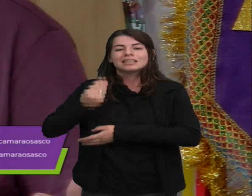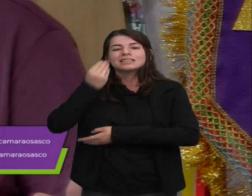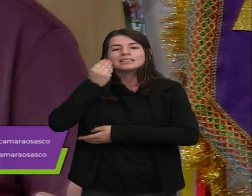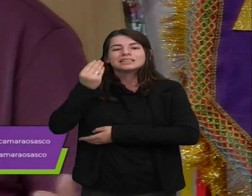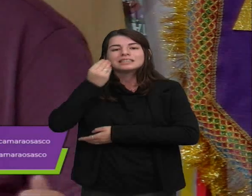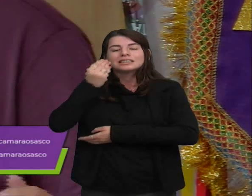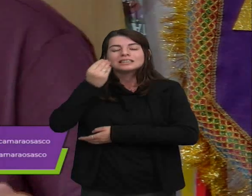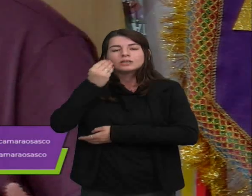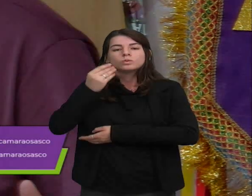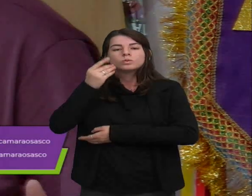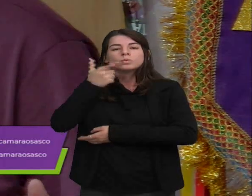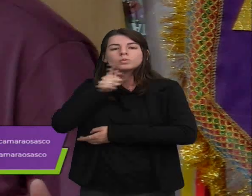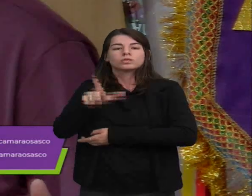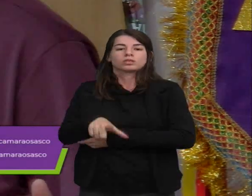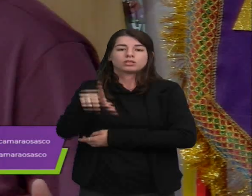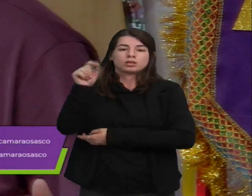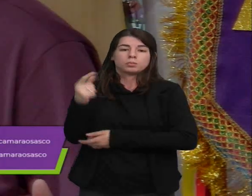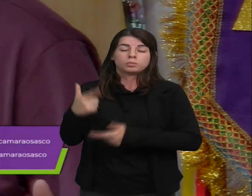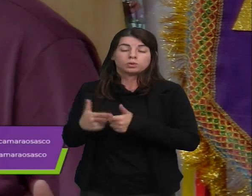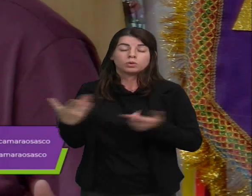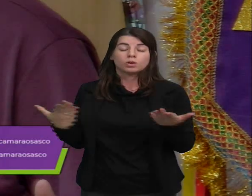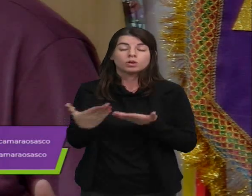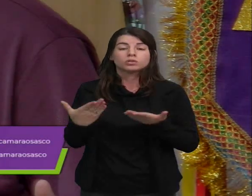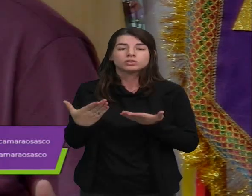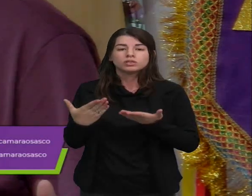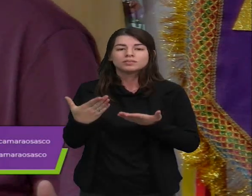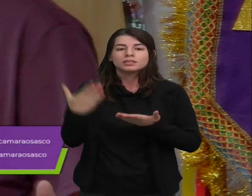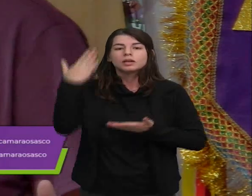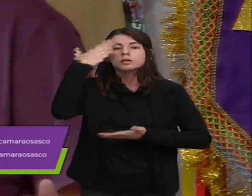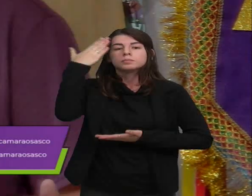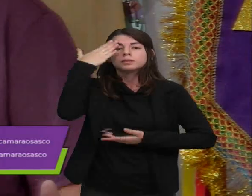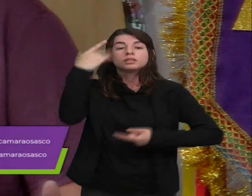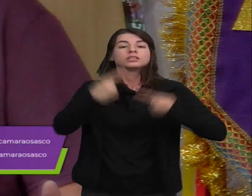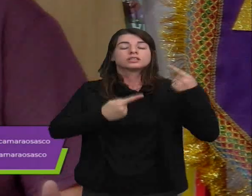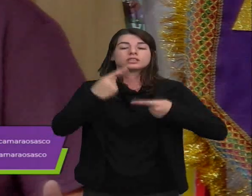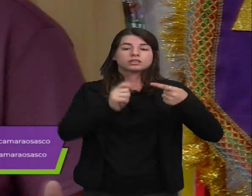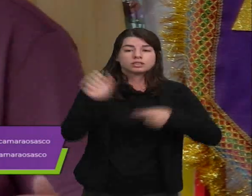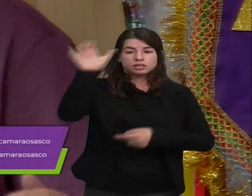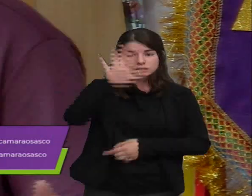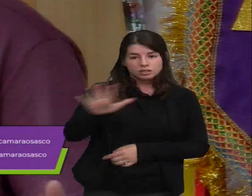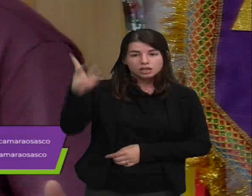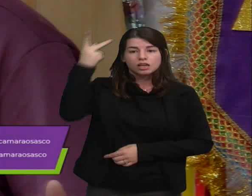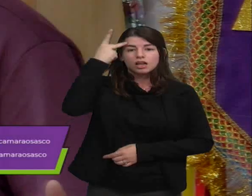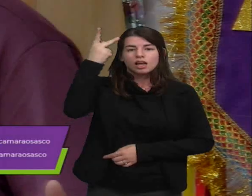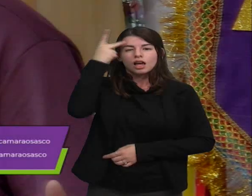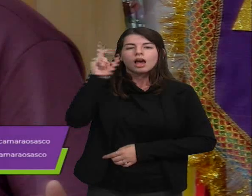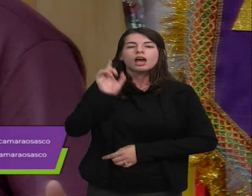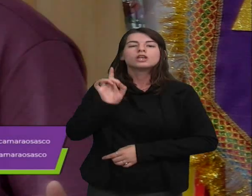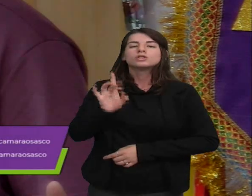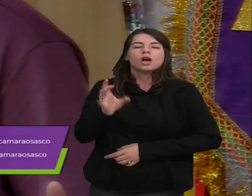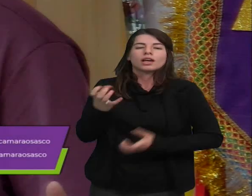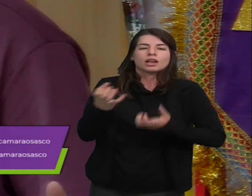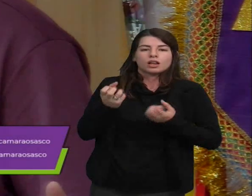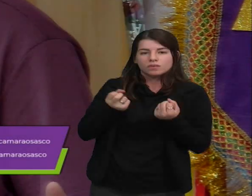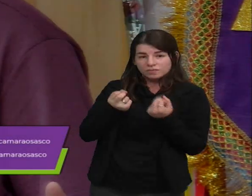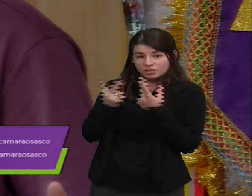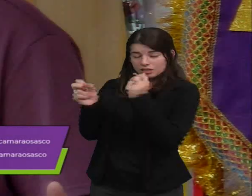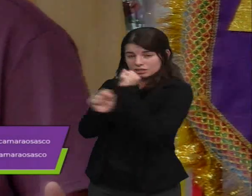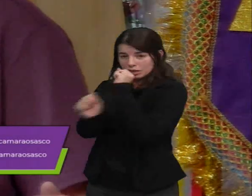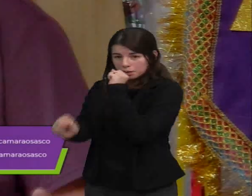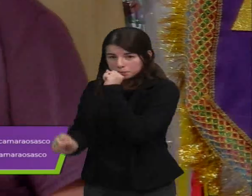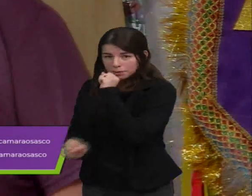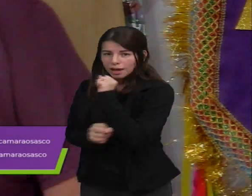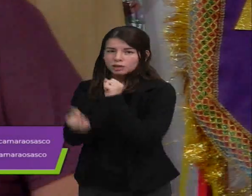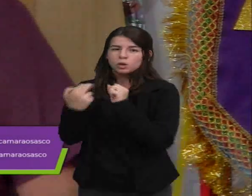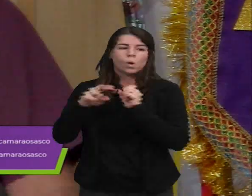que é o seguinte hoje nós entendemos que o que está em debate no estado de São Paulo não é só a privatização da Sabesp a privatização do